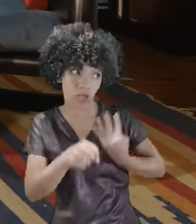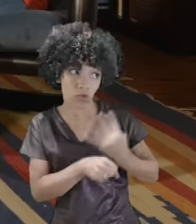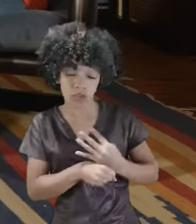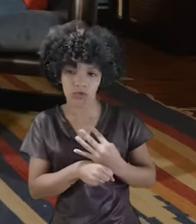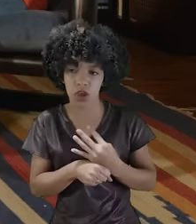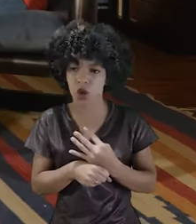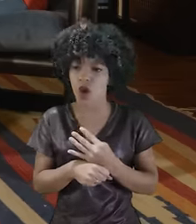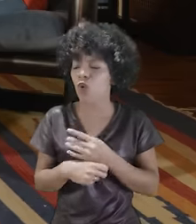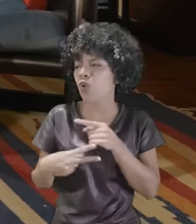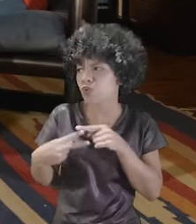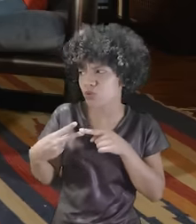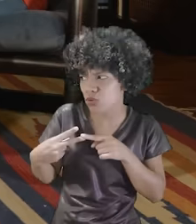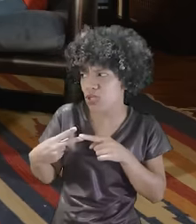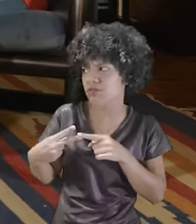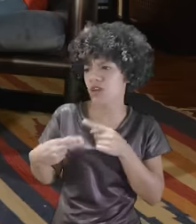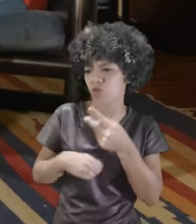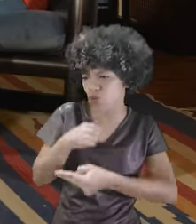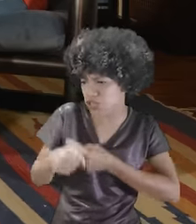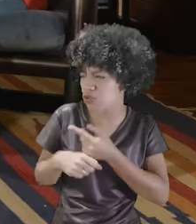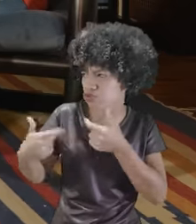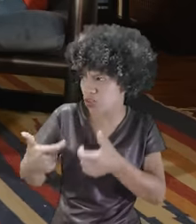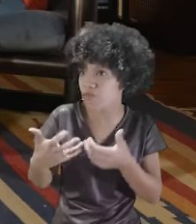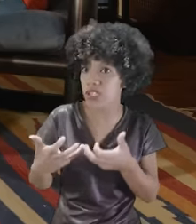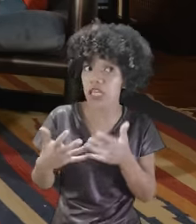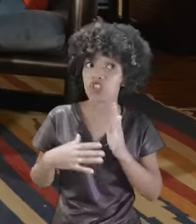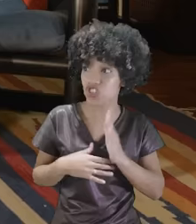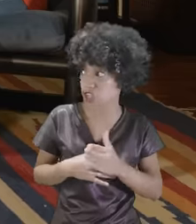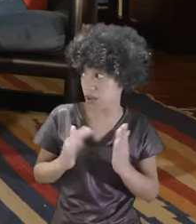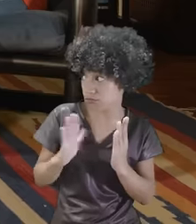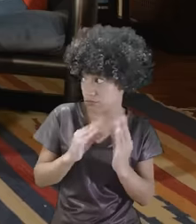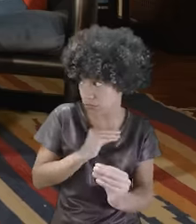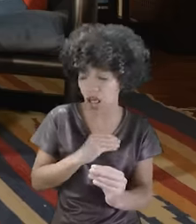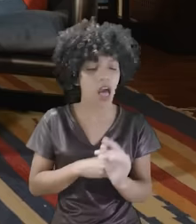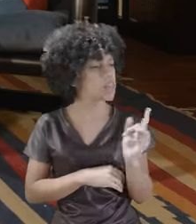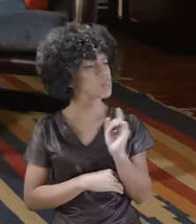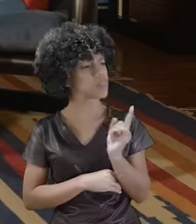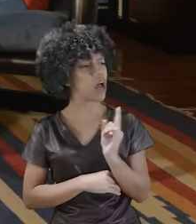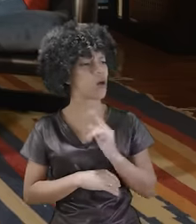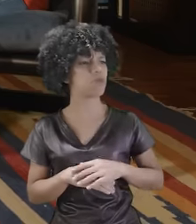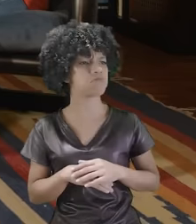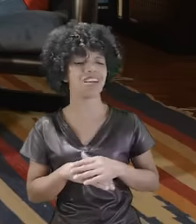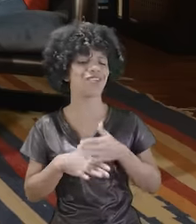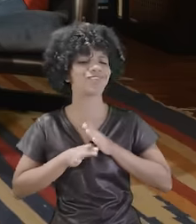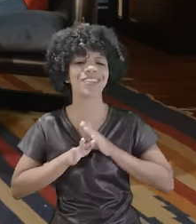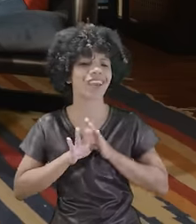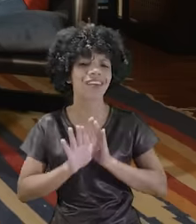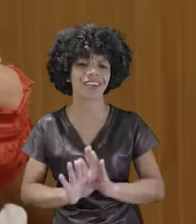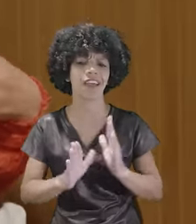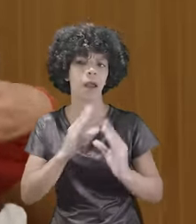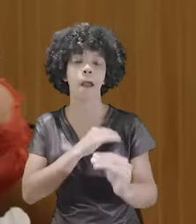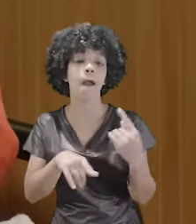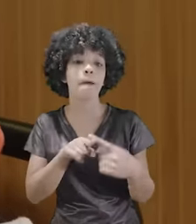no primeiro dos dois anos ali você já tava querendo sair você falou tá bom até o último momento eu não quero não quero